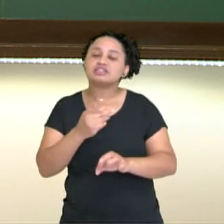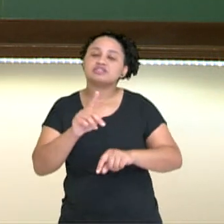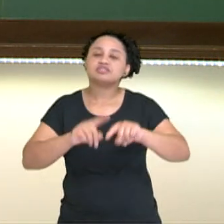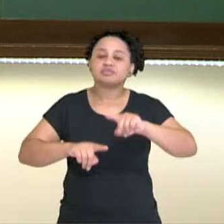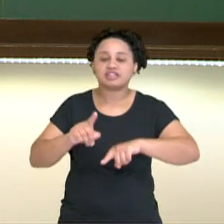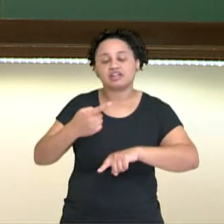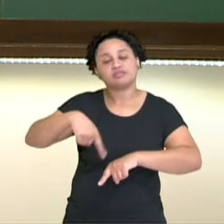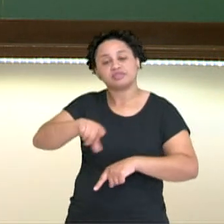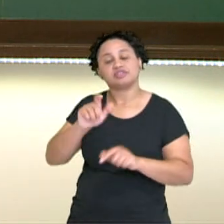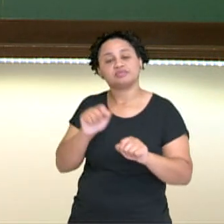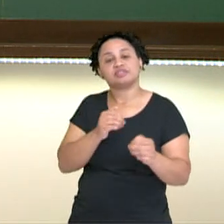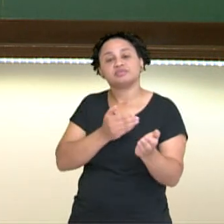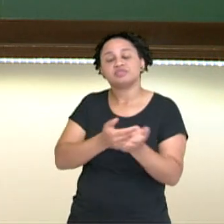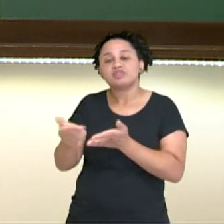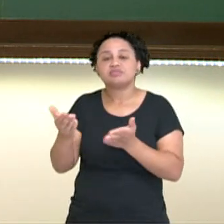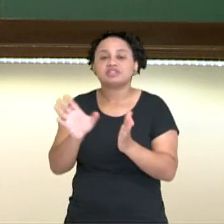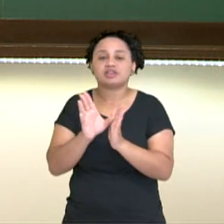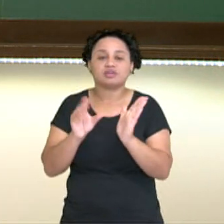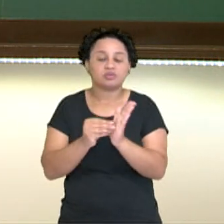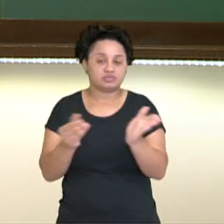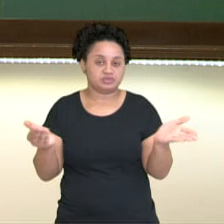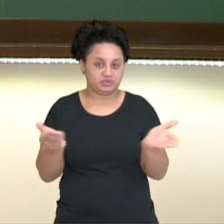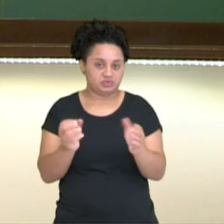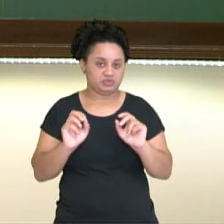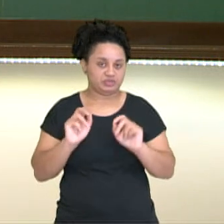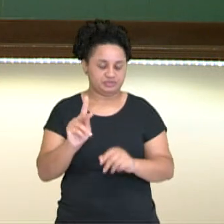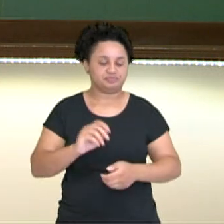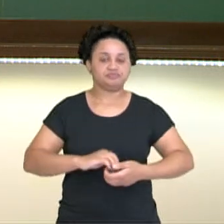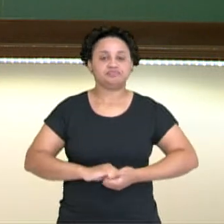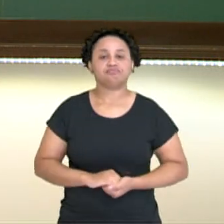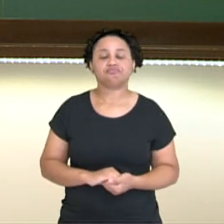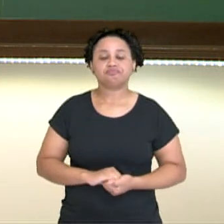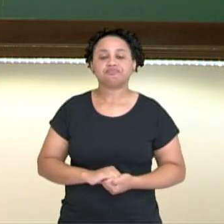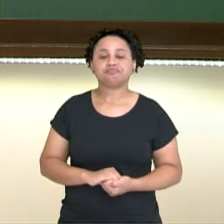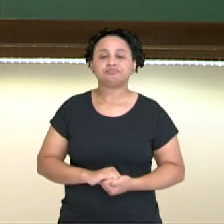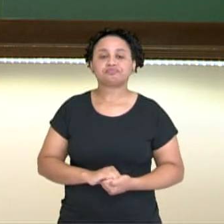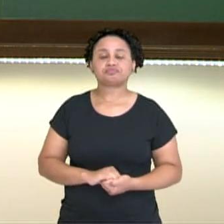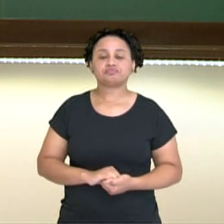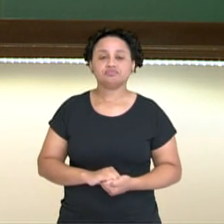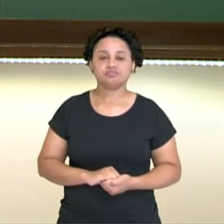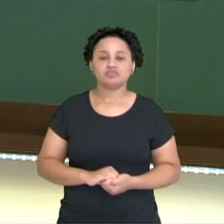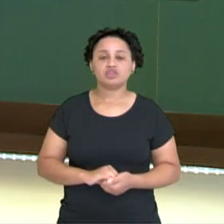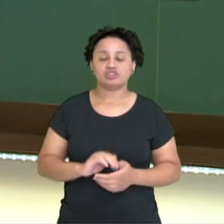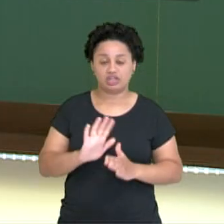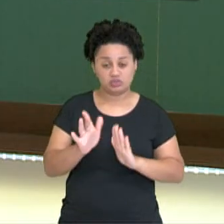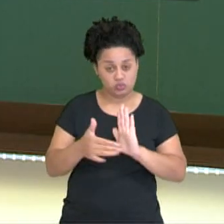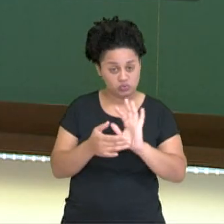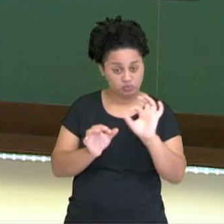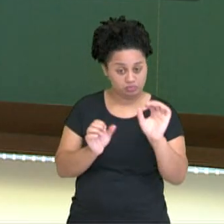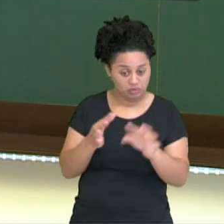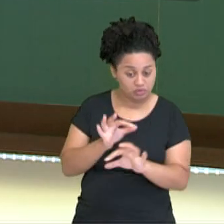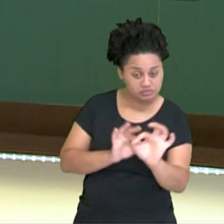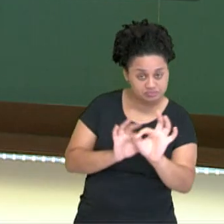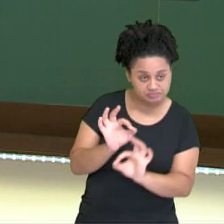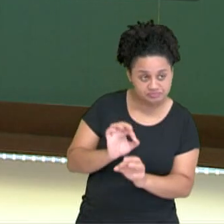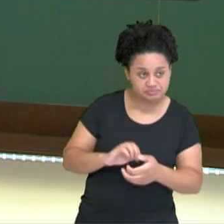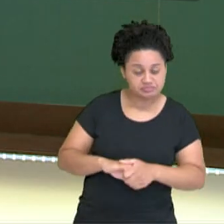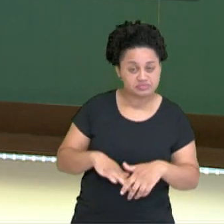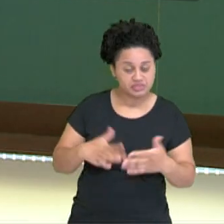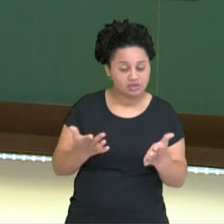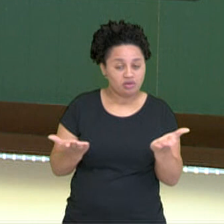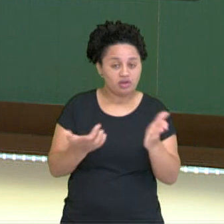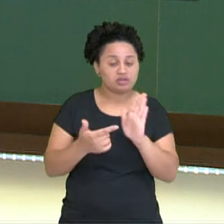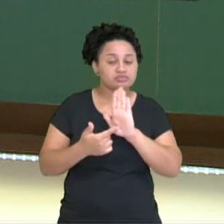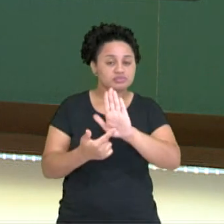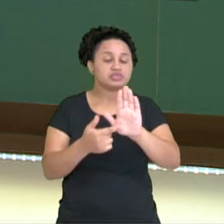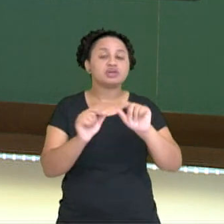possa começar o nosso conteúdo aqui, tá ok? Tudo organizadinho, vou apresentar para vocês o que nós iremos